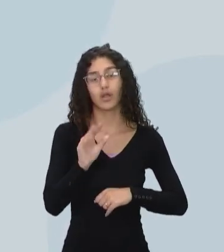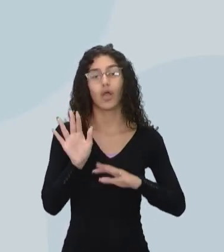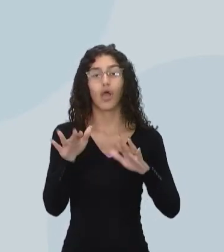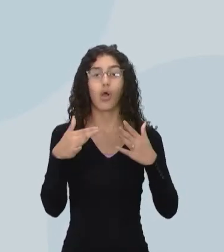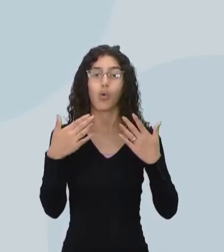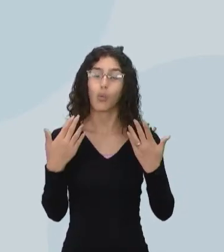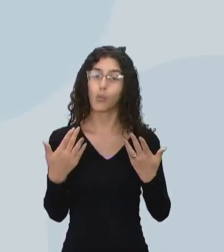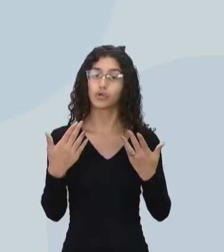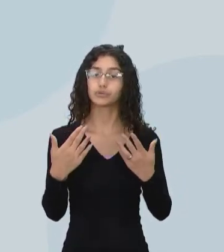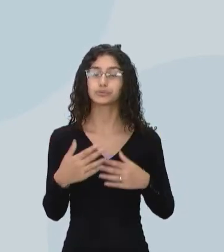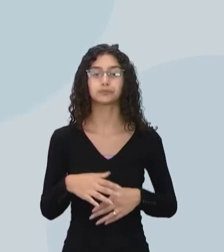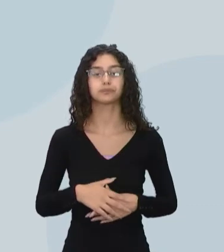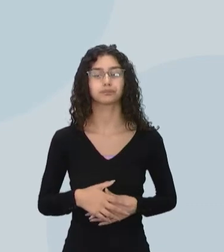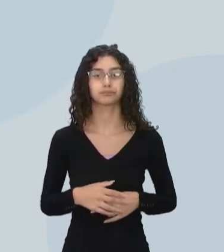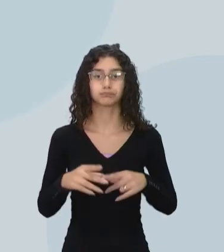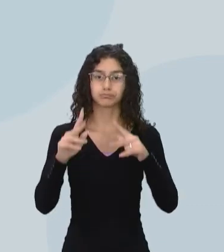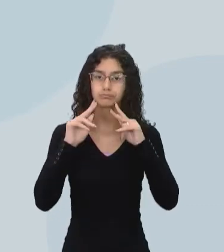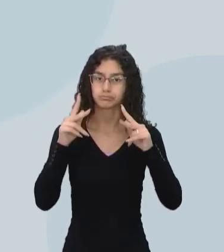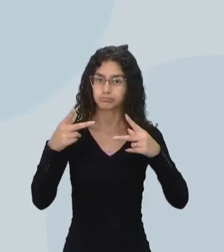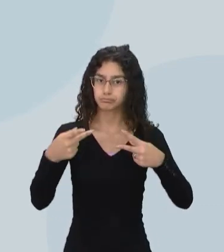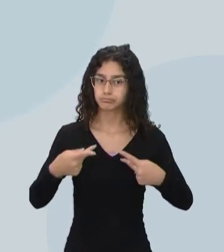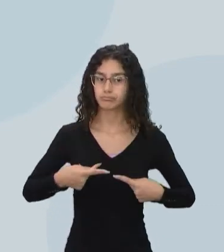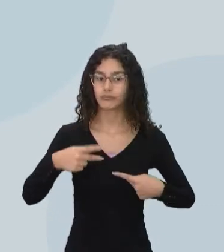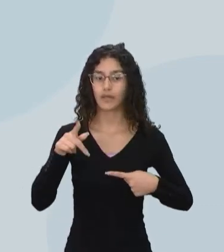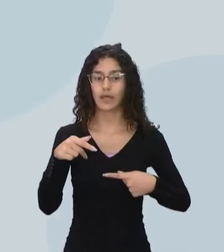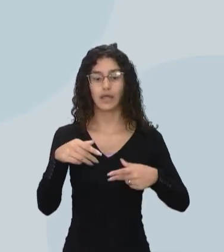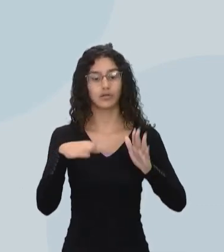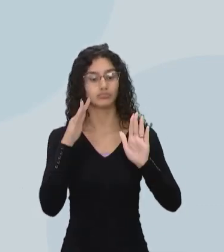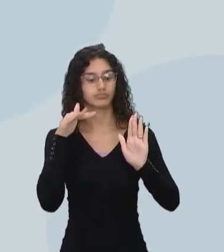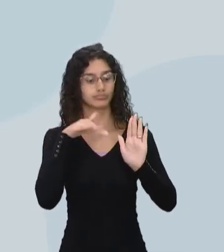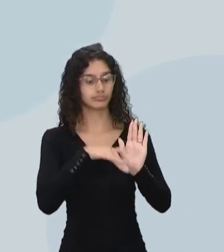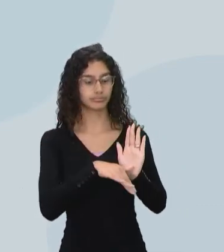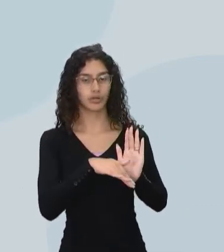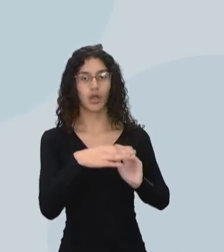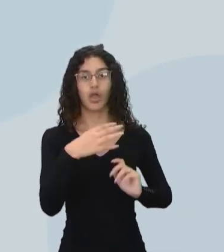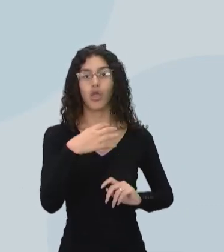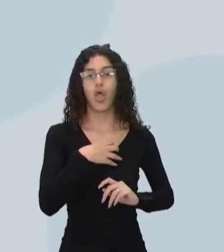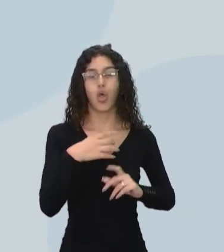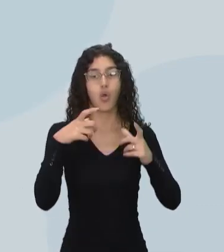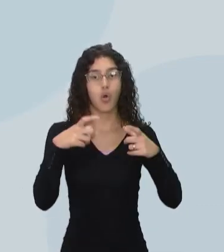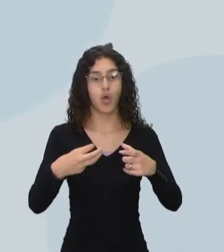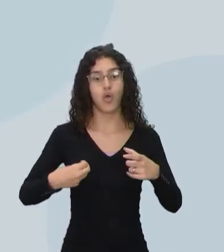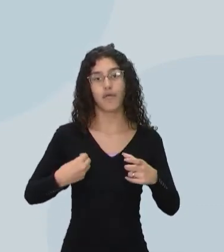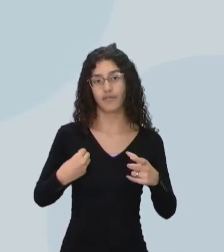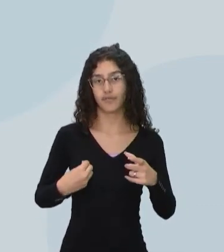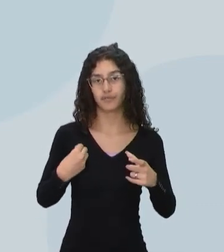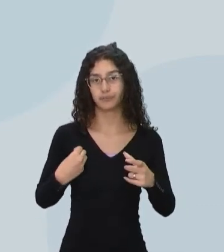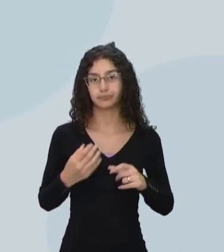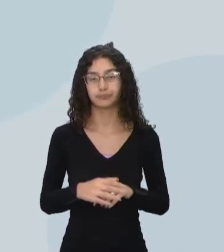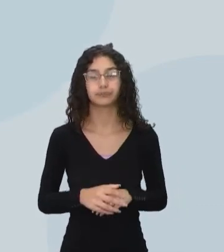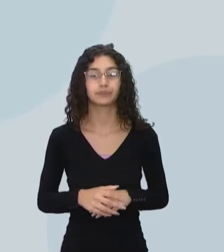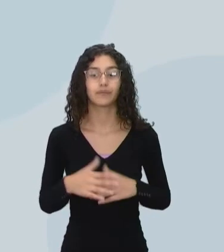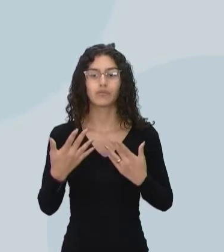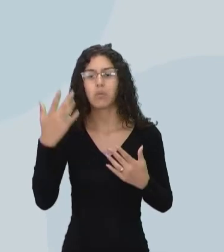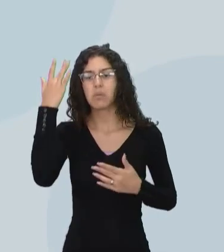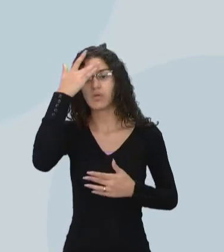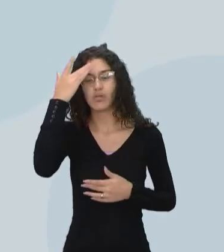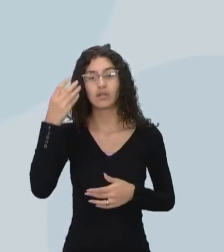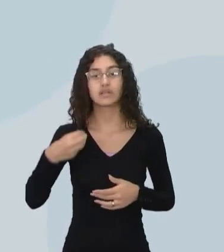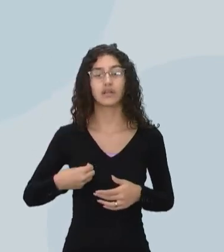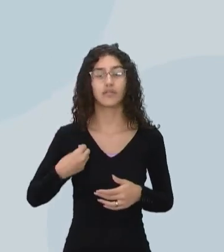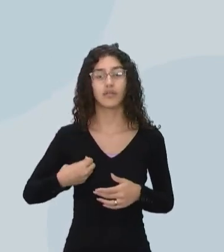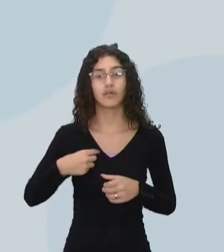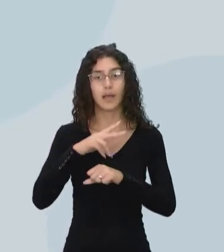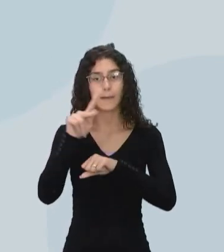quando os seres humanos eles são inferiores de acordo com o local onde eles vivem. Então, pessoas que viviam em